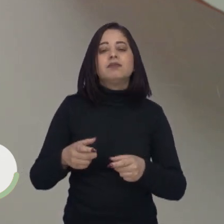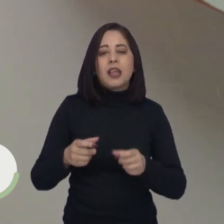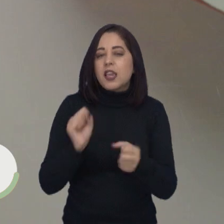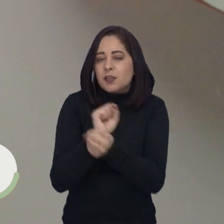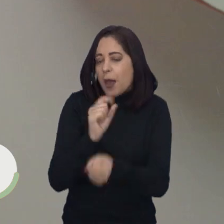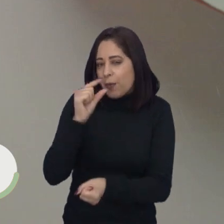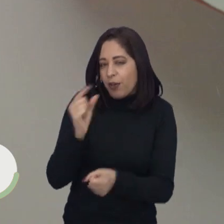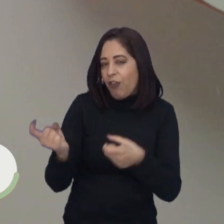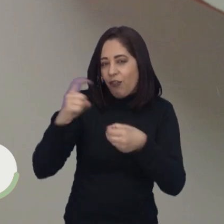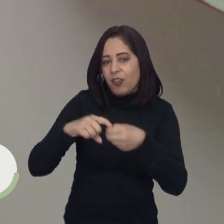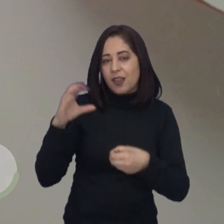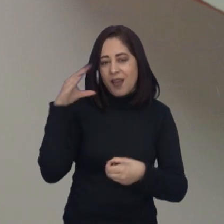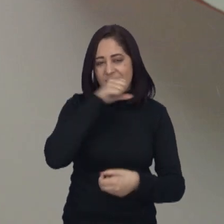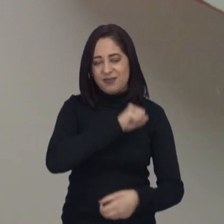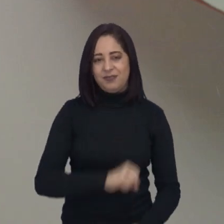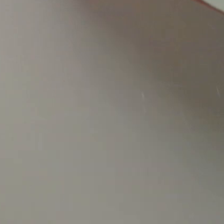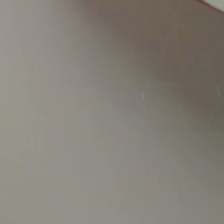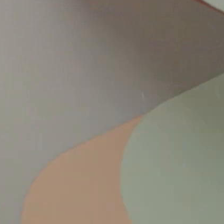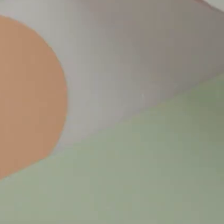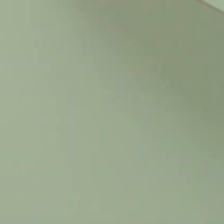já já.